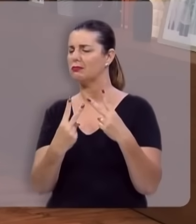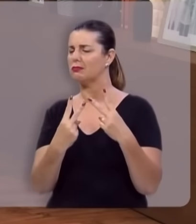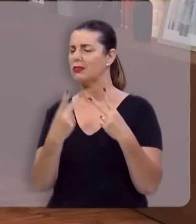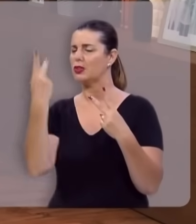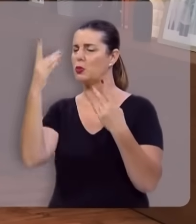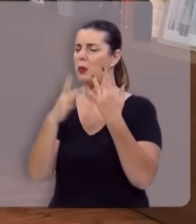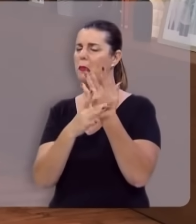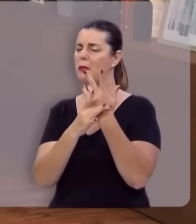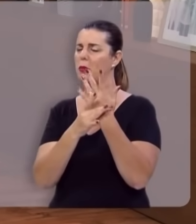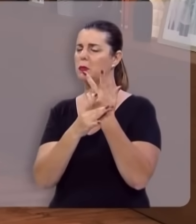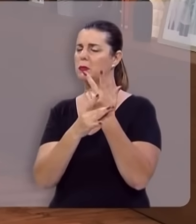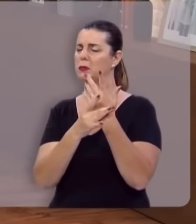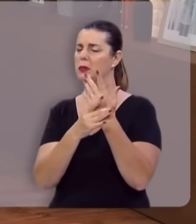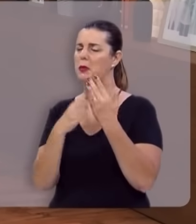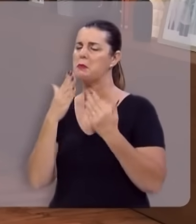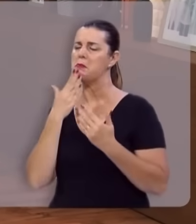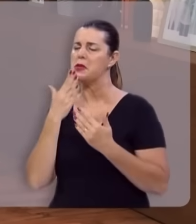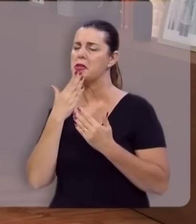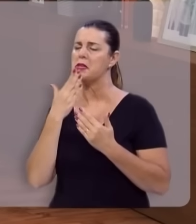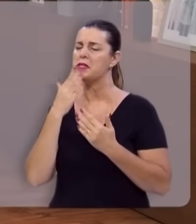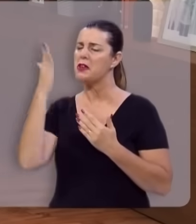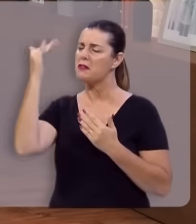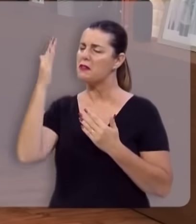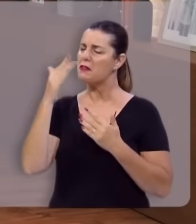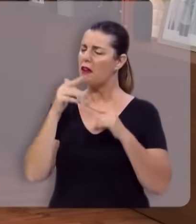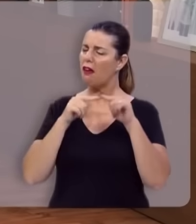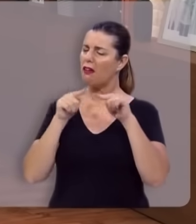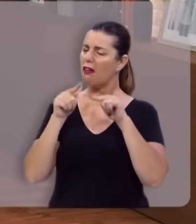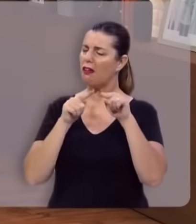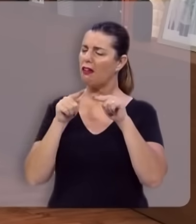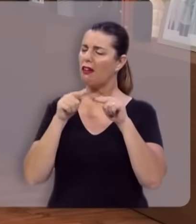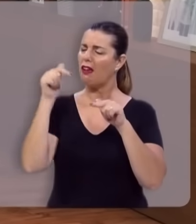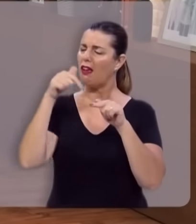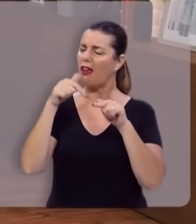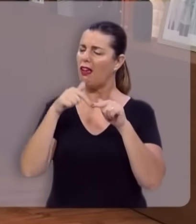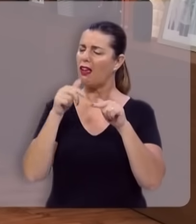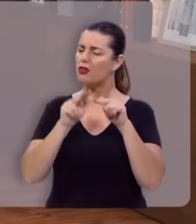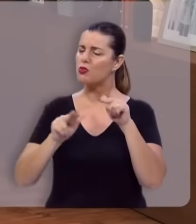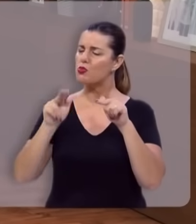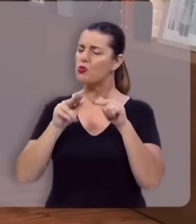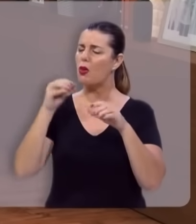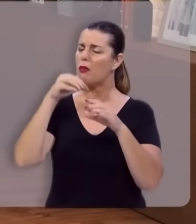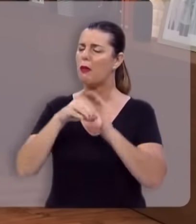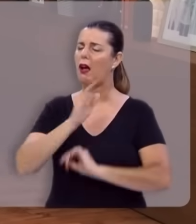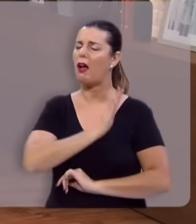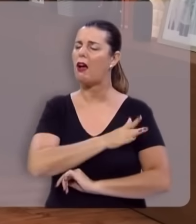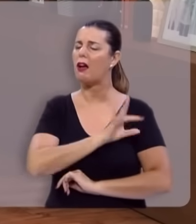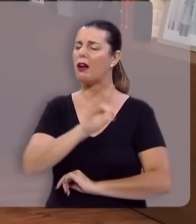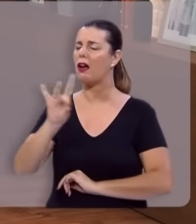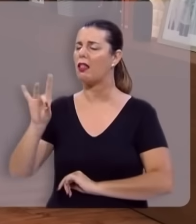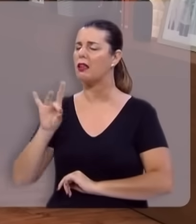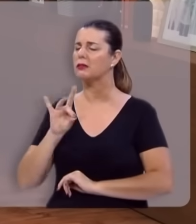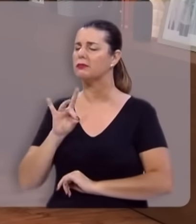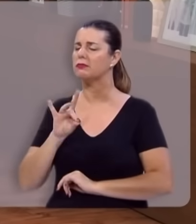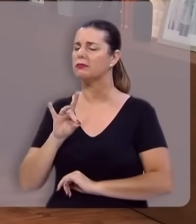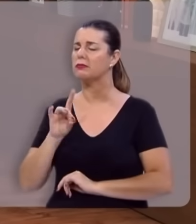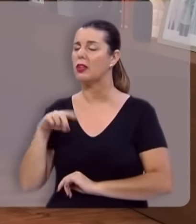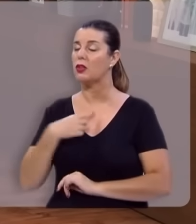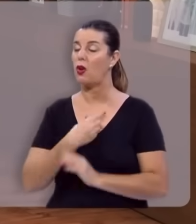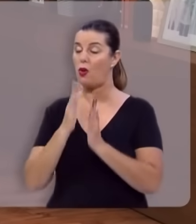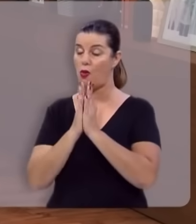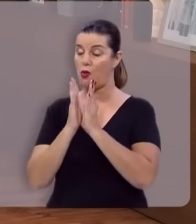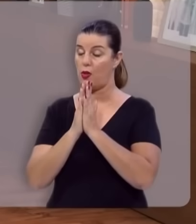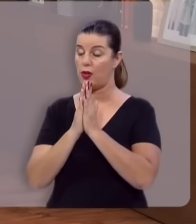assistem nas tuas mãos e te pedir que tu apliques esta palavra ao coração de cada um deles.